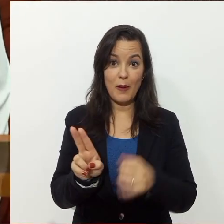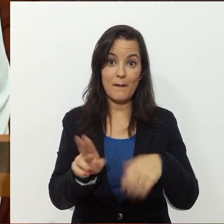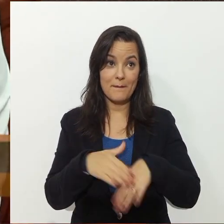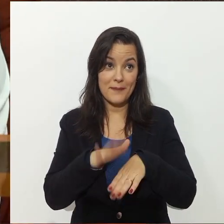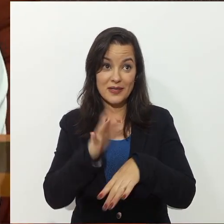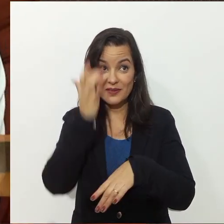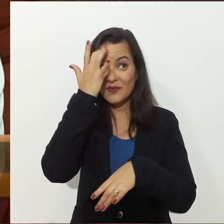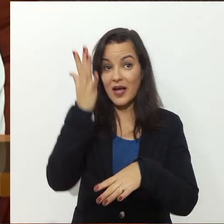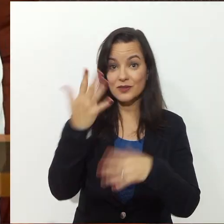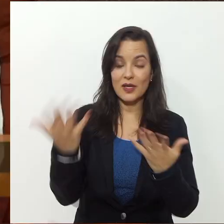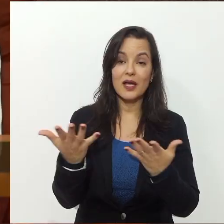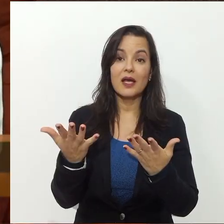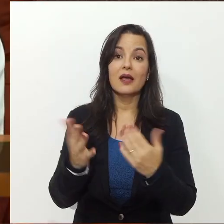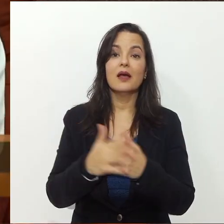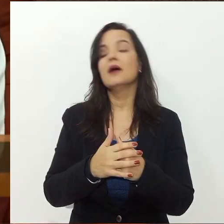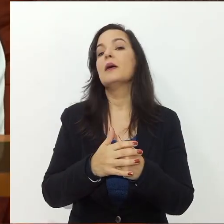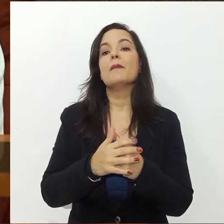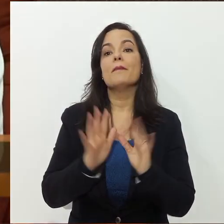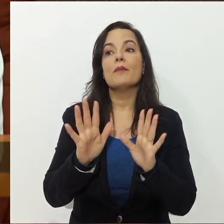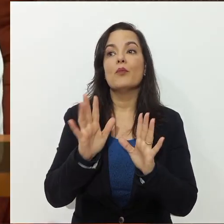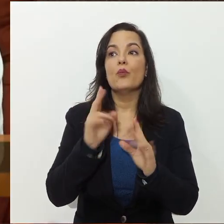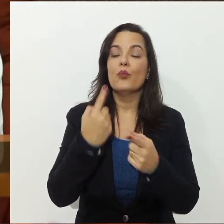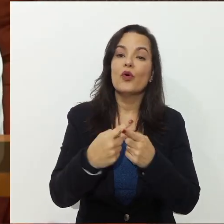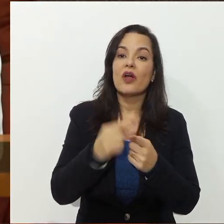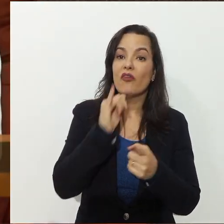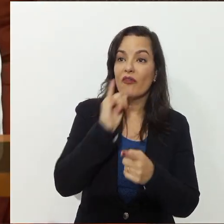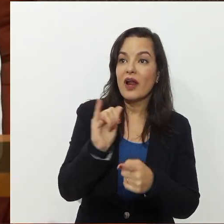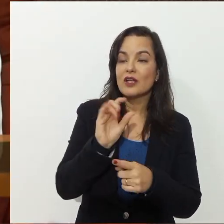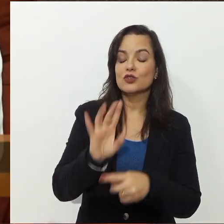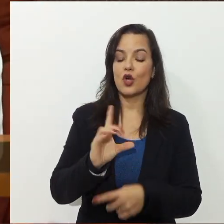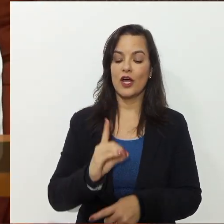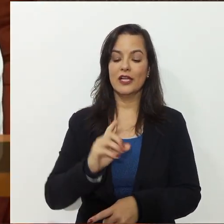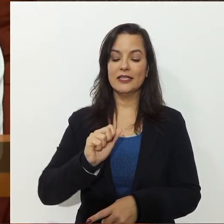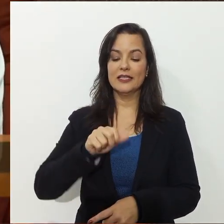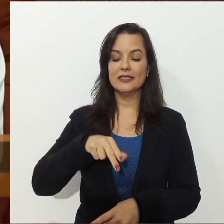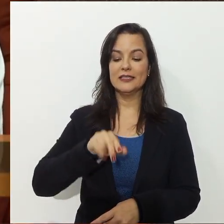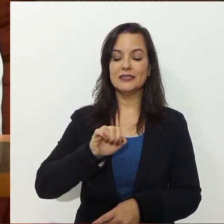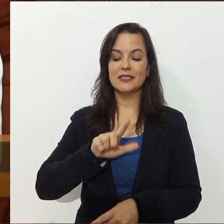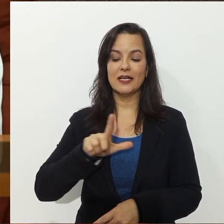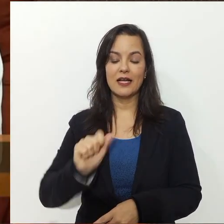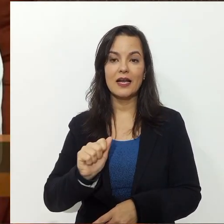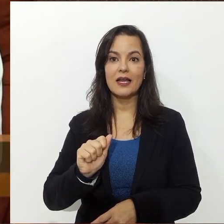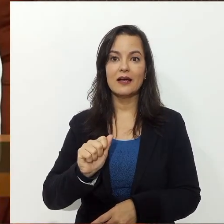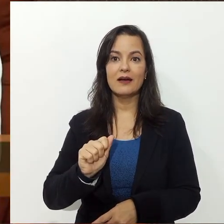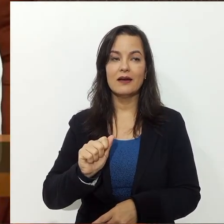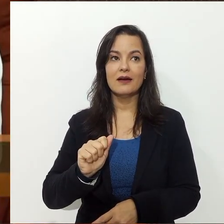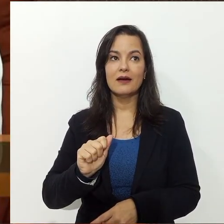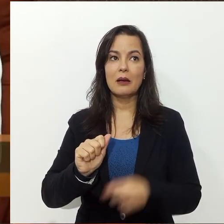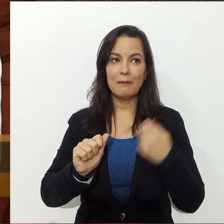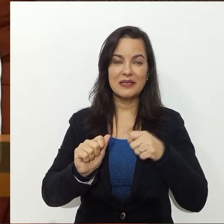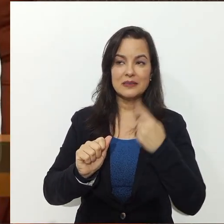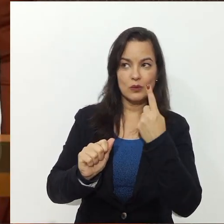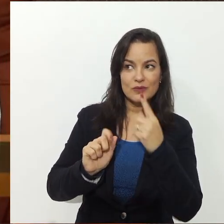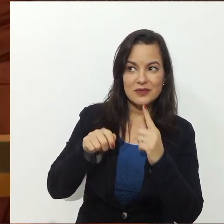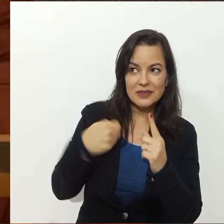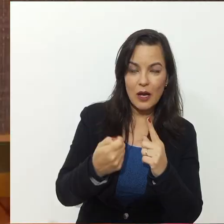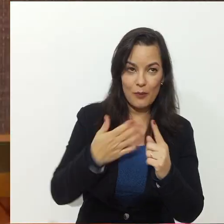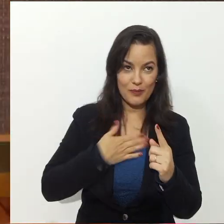Daniela, que é o meu nome. Você traz um sinal, né? Eu tenho que ser apadrinhada, é isso?